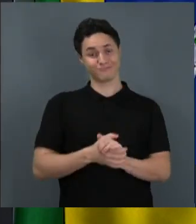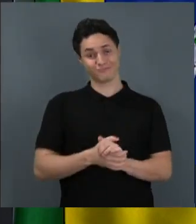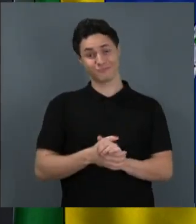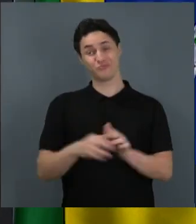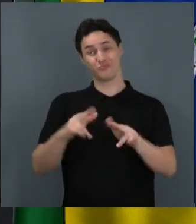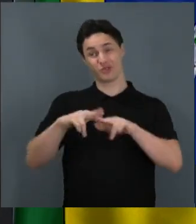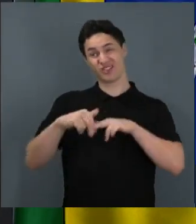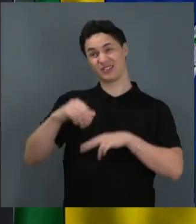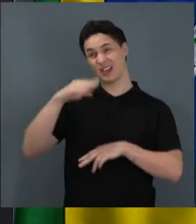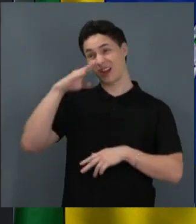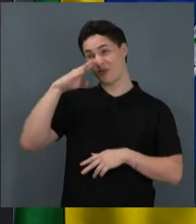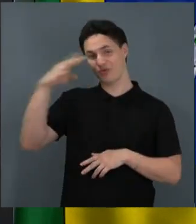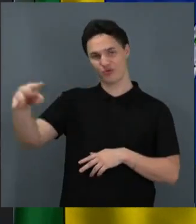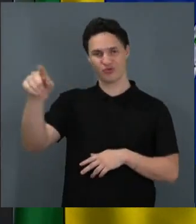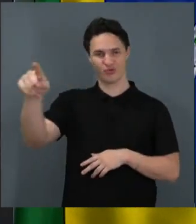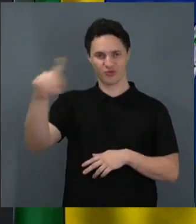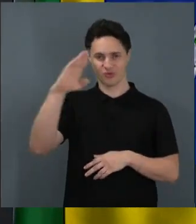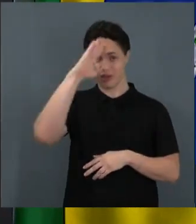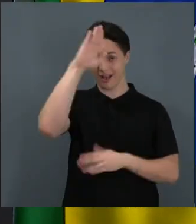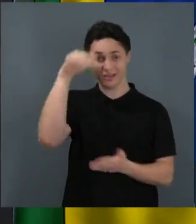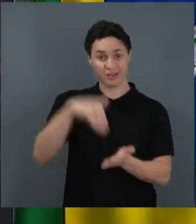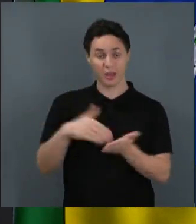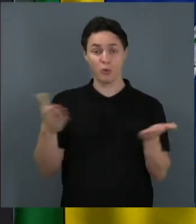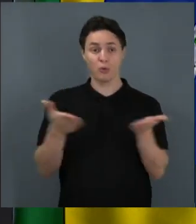está sendo, até hoje,